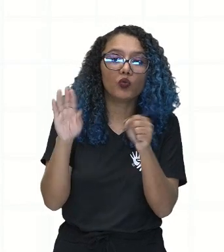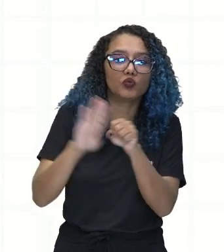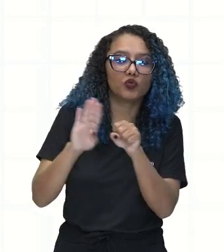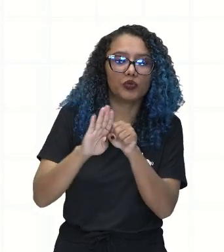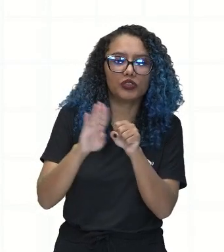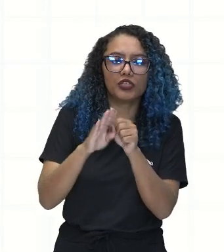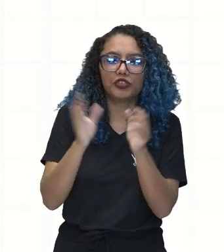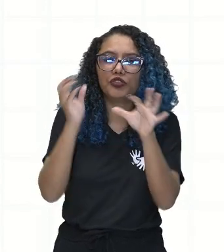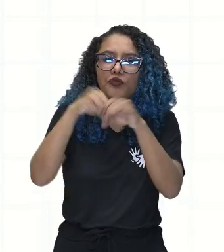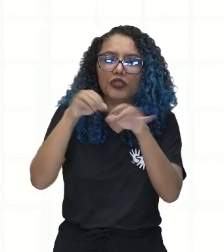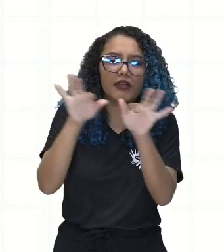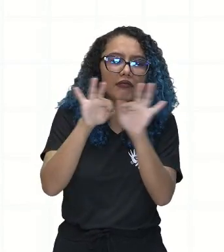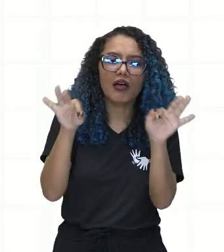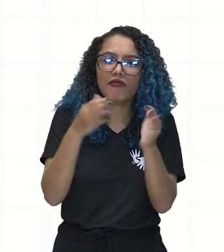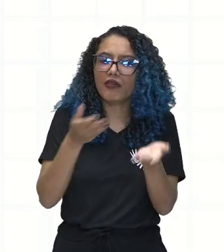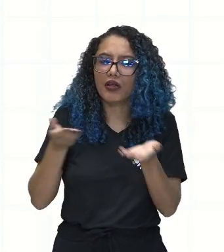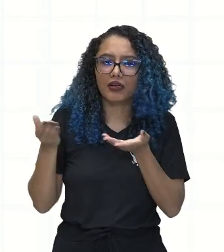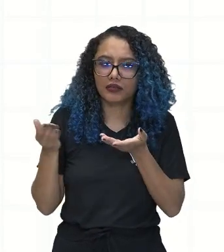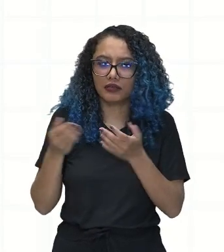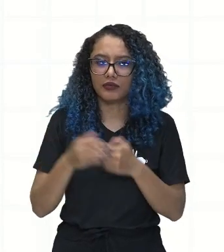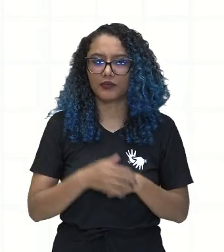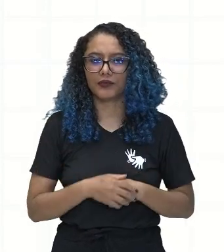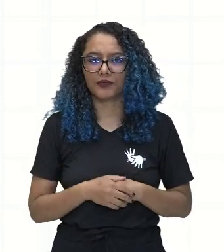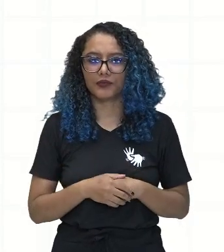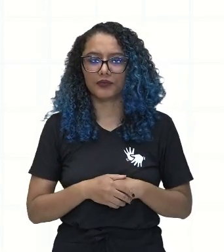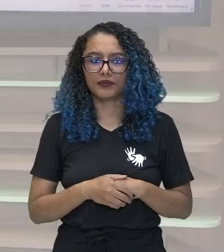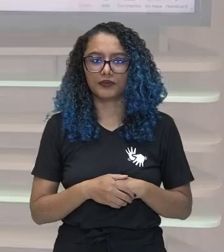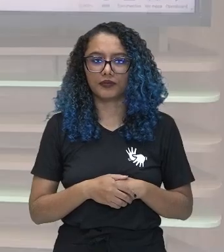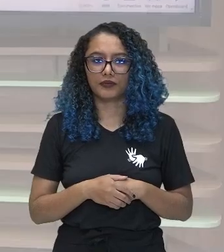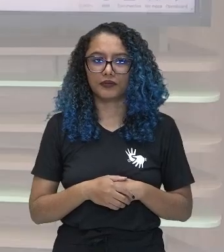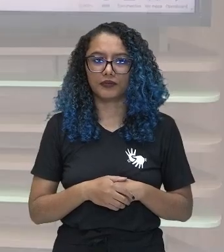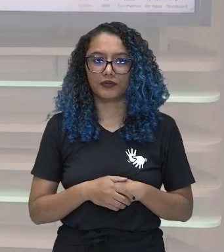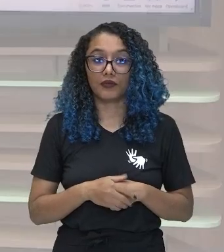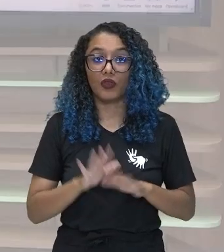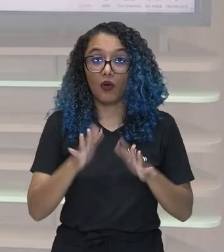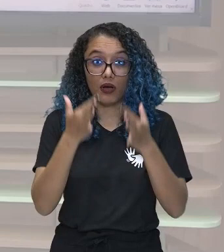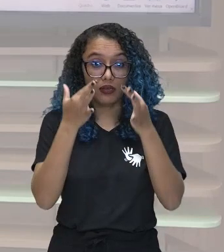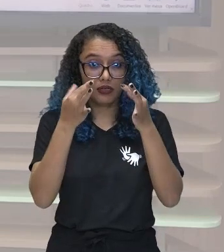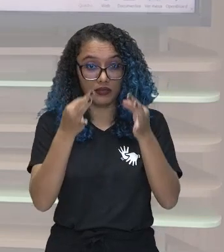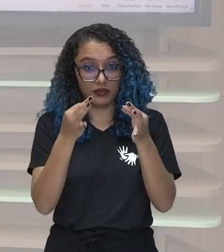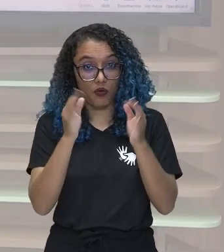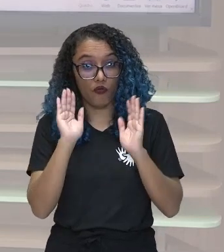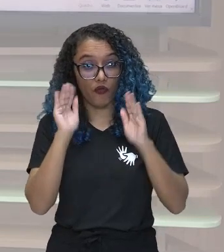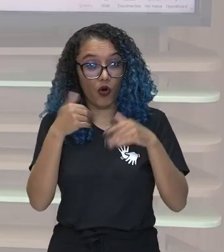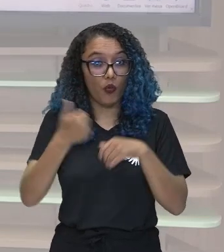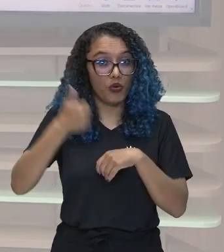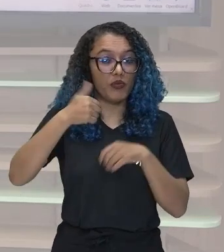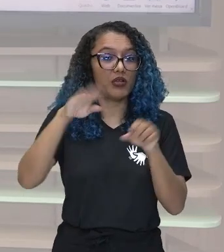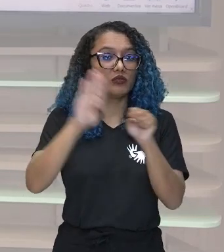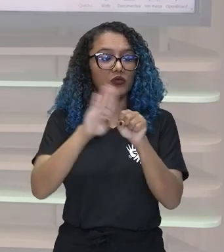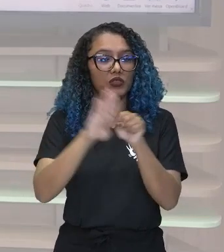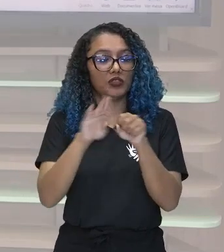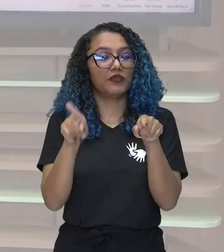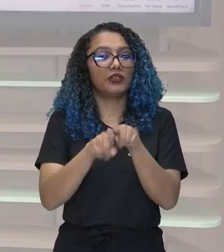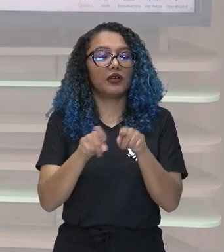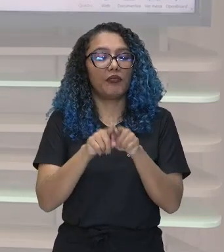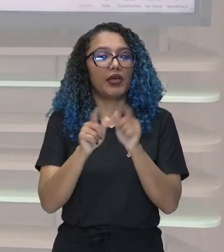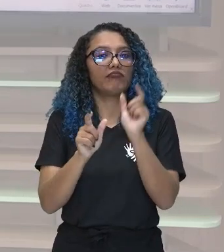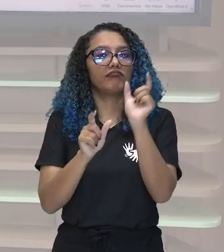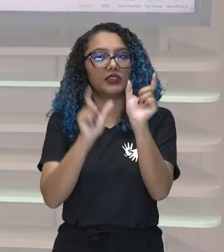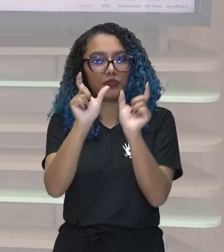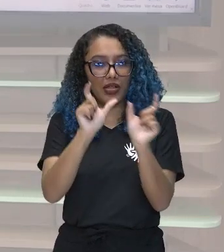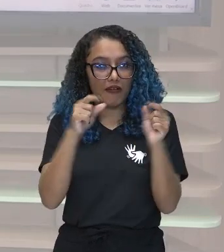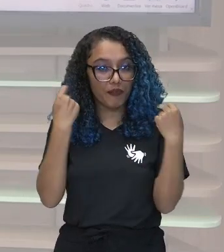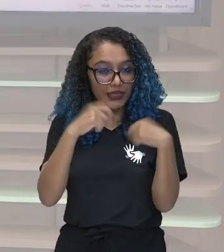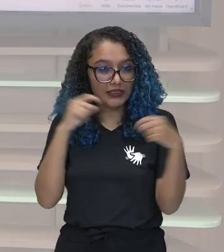você indicar e observar, primeiramente, o substantivo e as palavras que vão concordar com